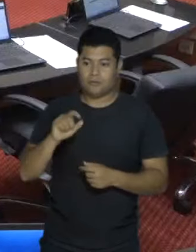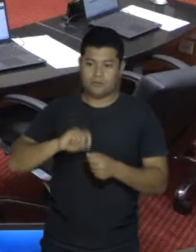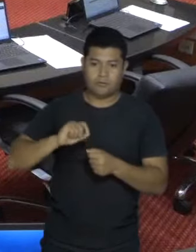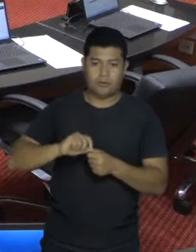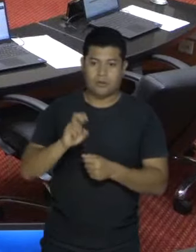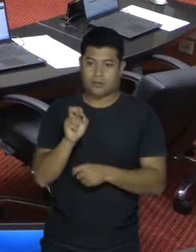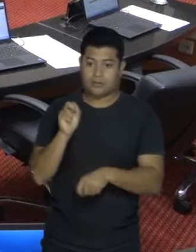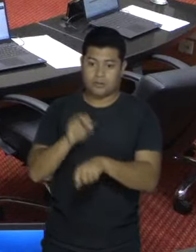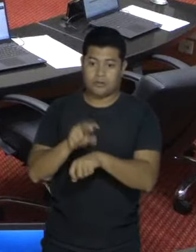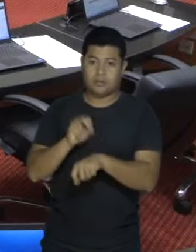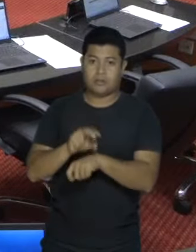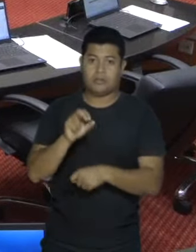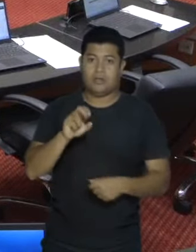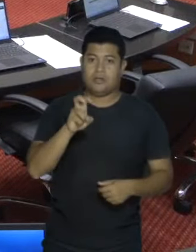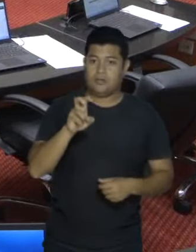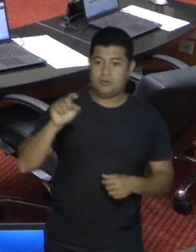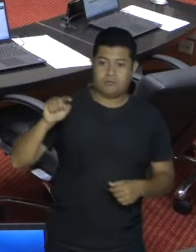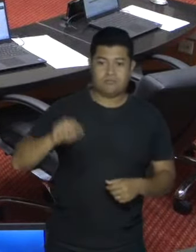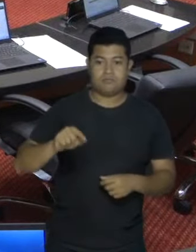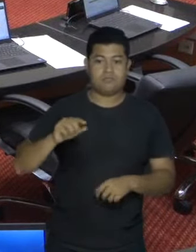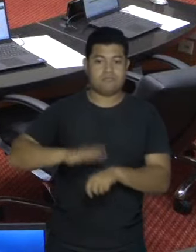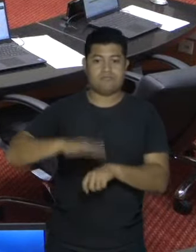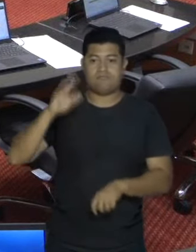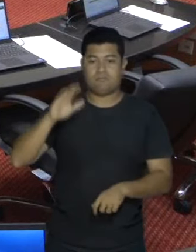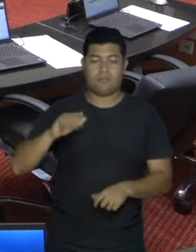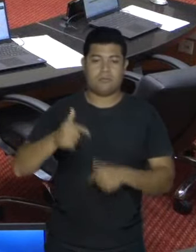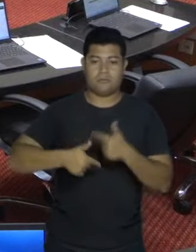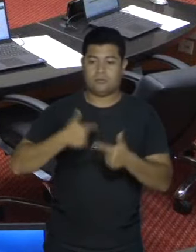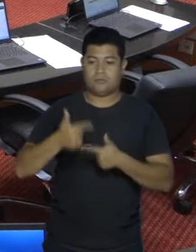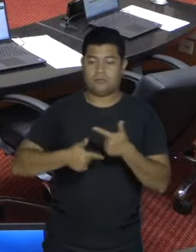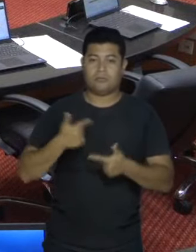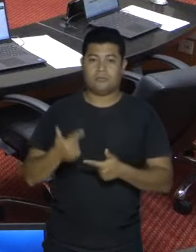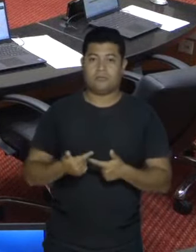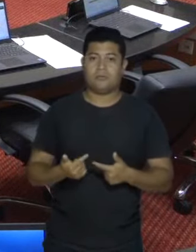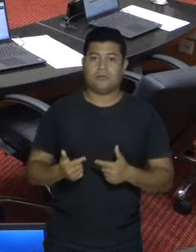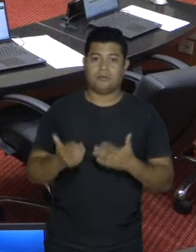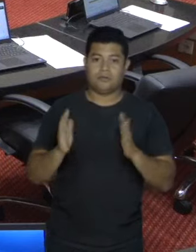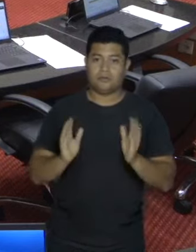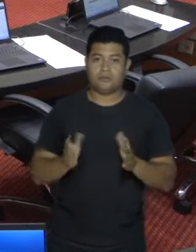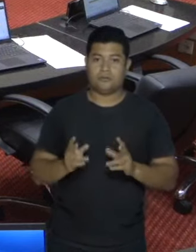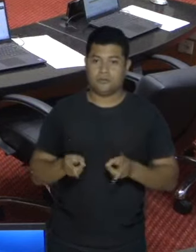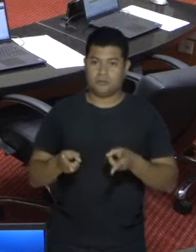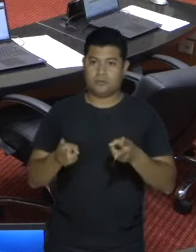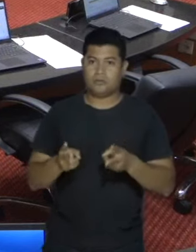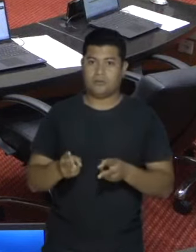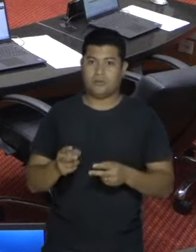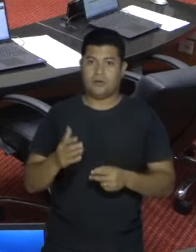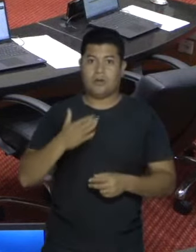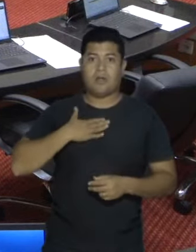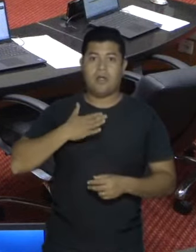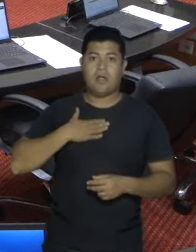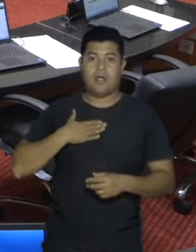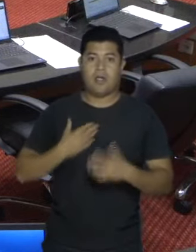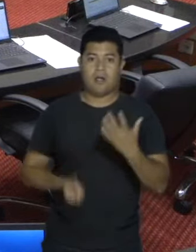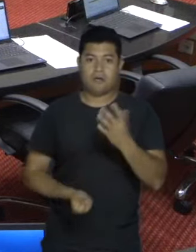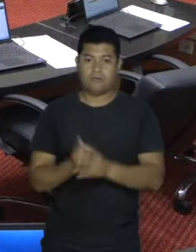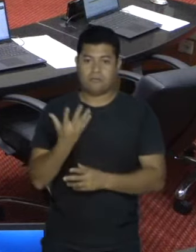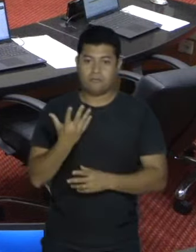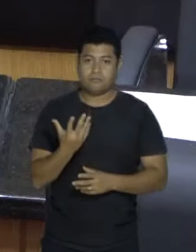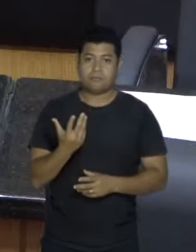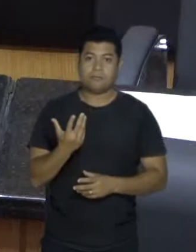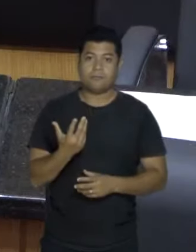o Atílio Eu acho que já herdou a empresa do pai deu continuidade não foi criado foi criado por vossa